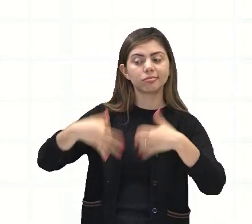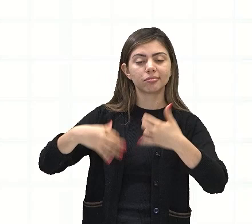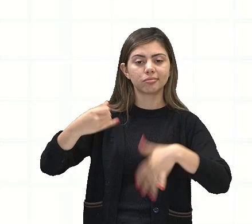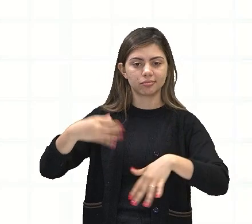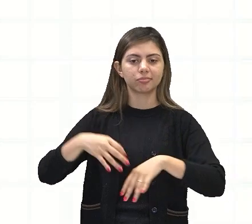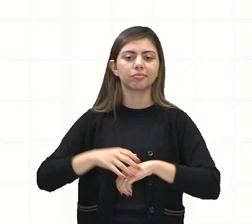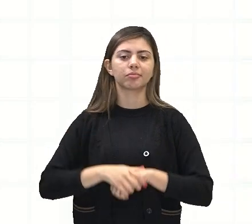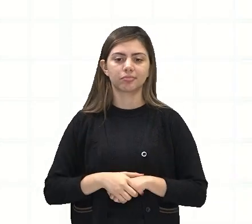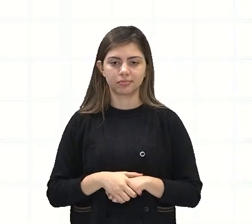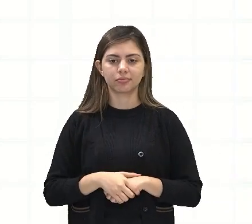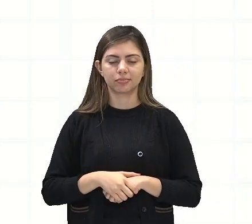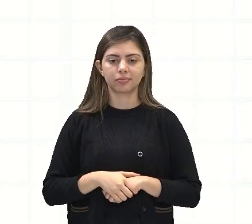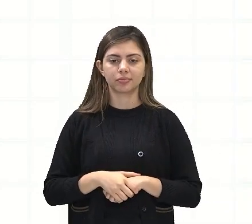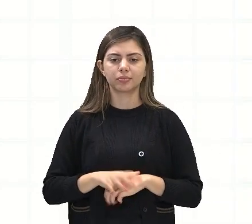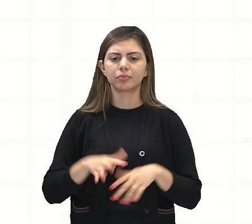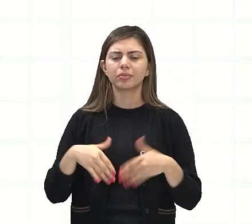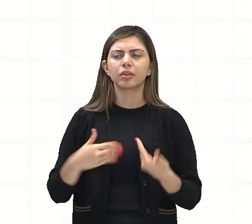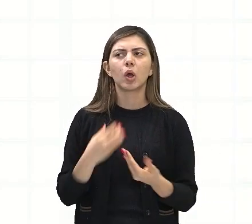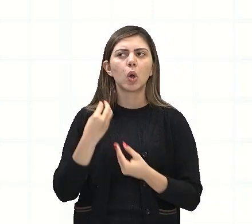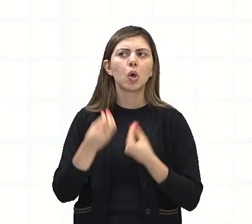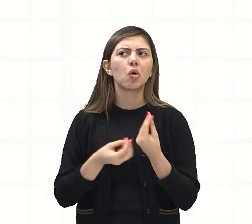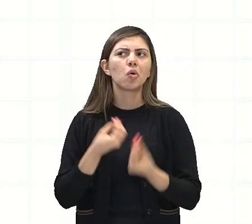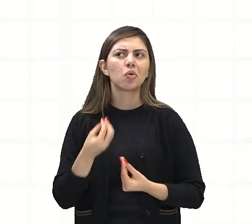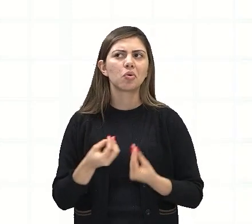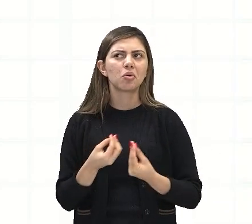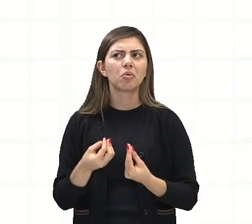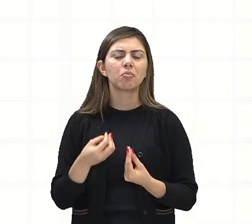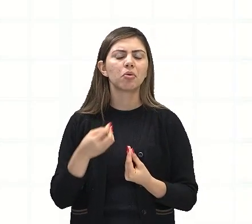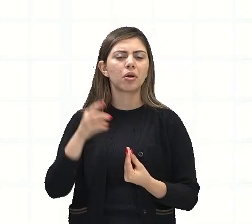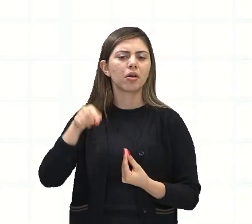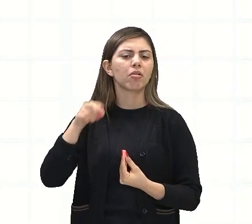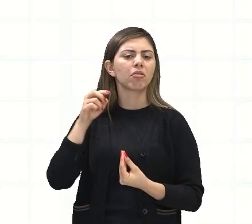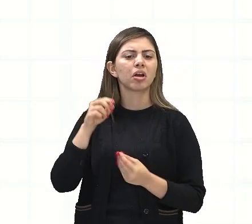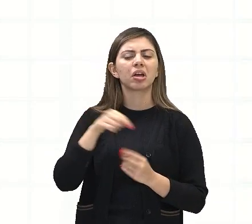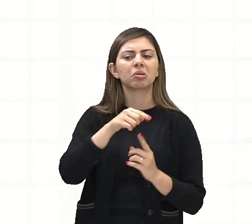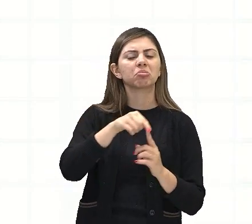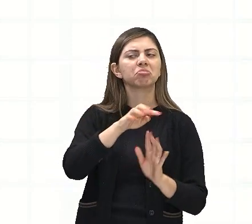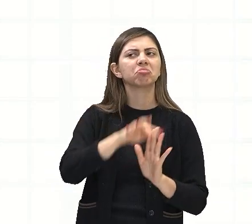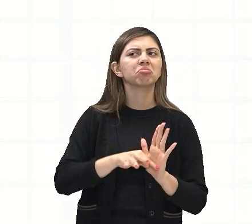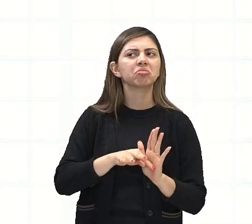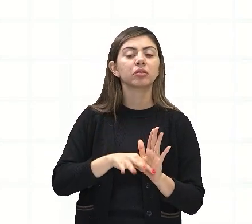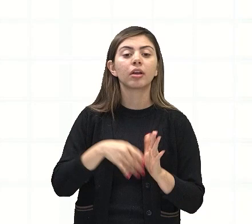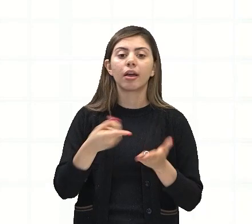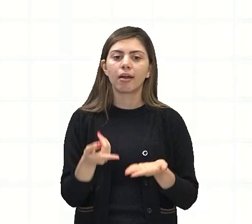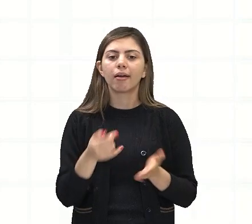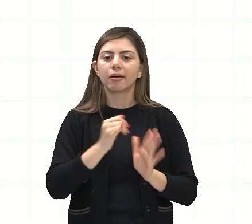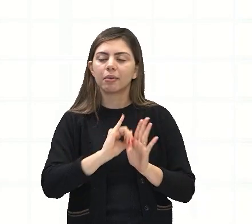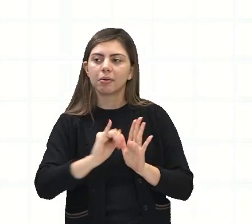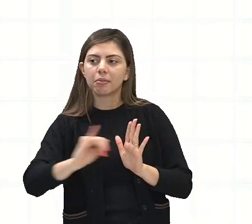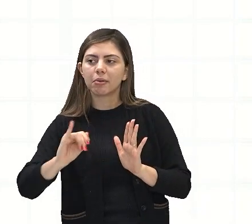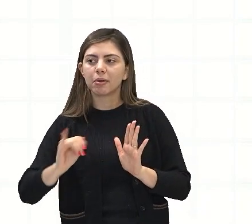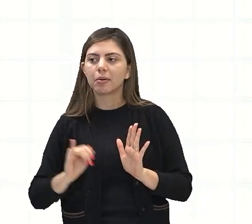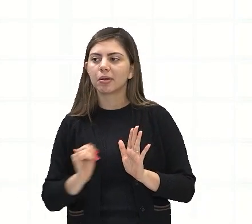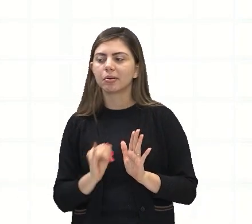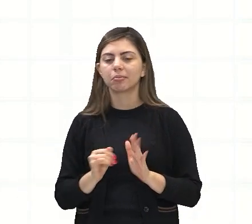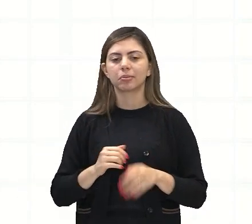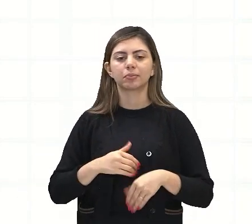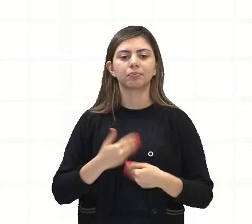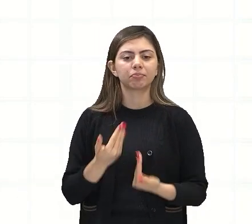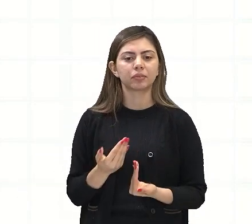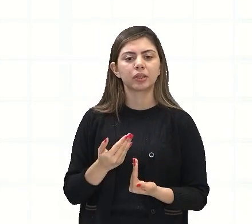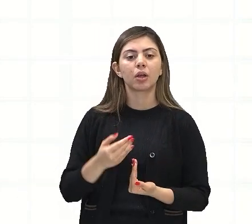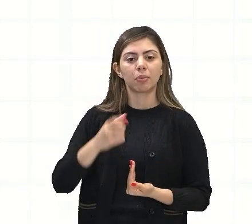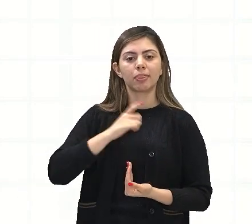contar uma história. Como é que se conta essa história? Essa história é contada de maneira dinâmica, não é? Através de